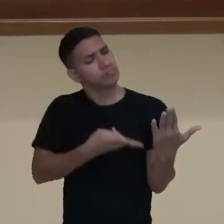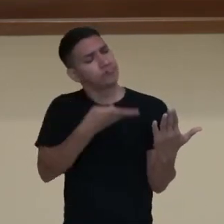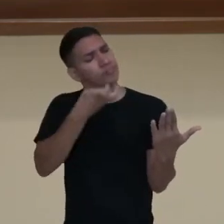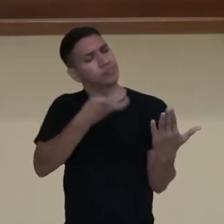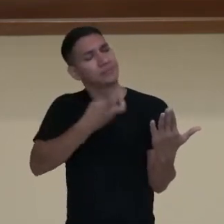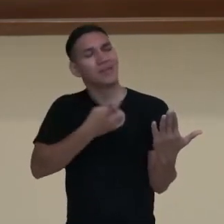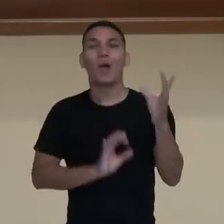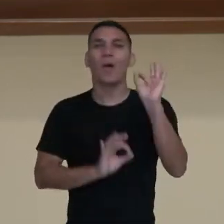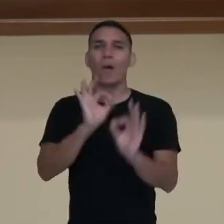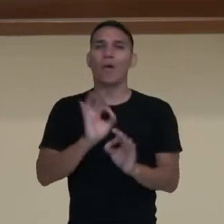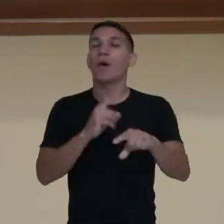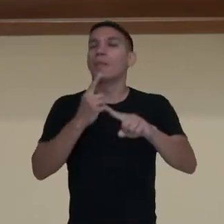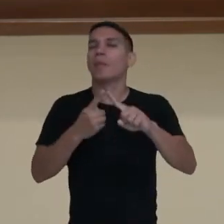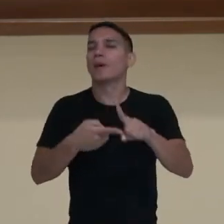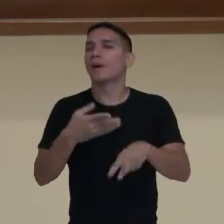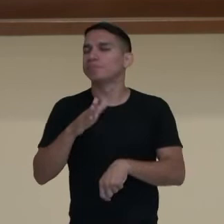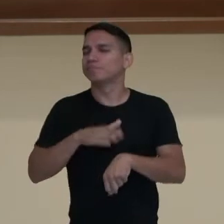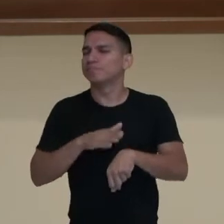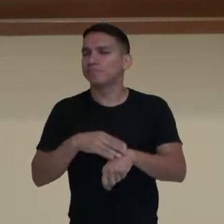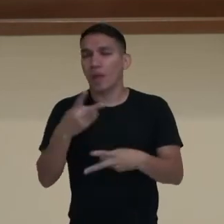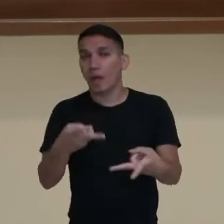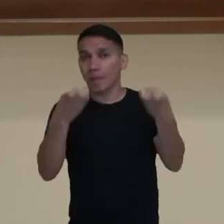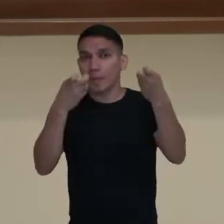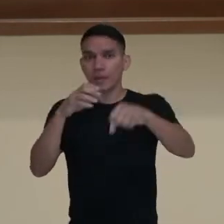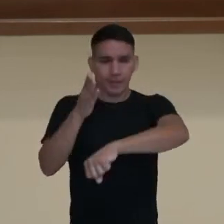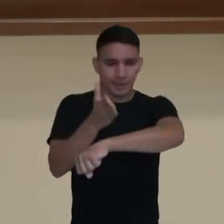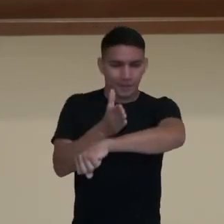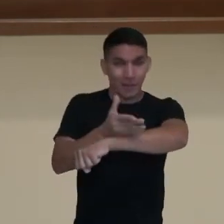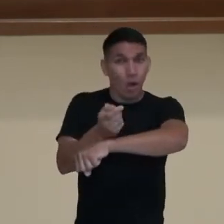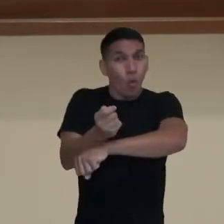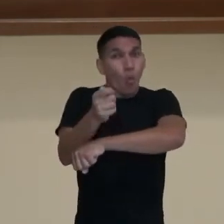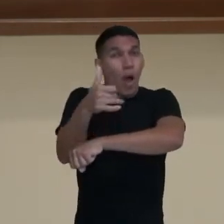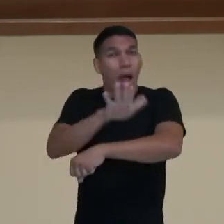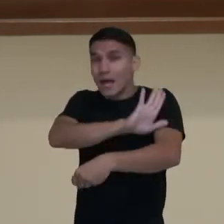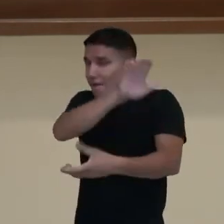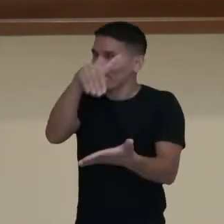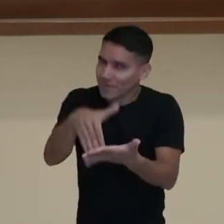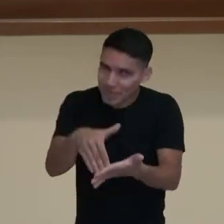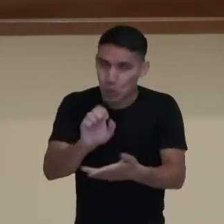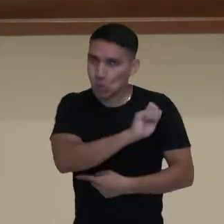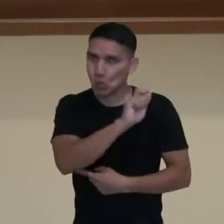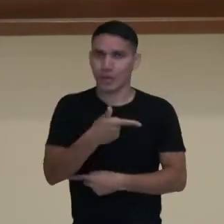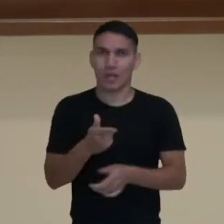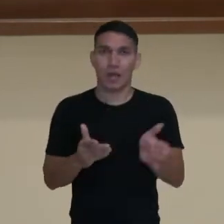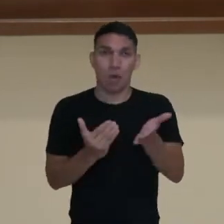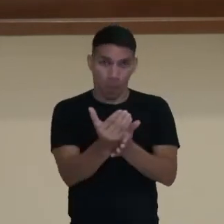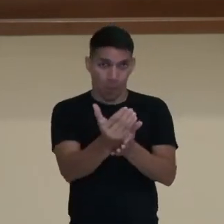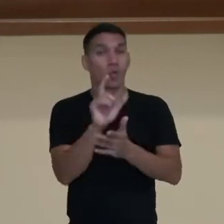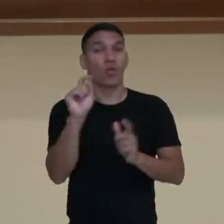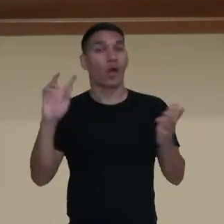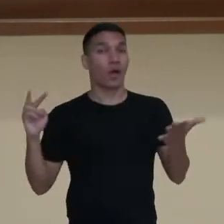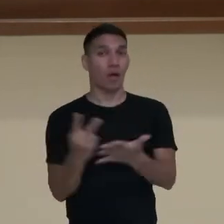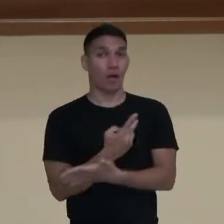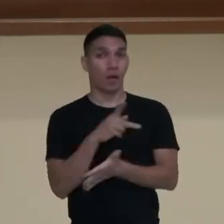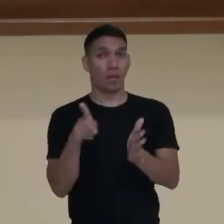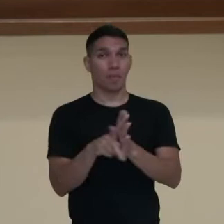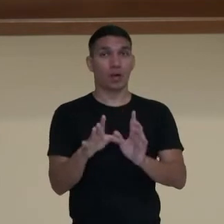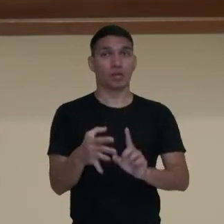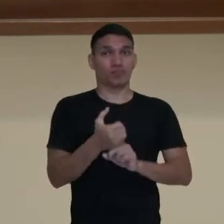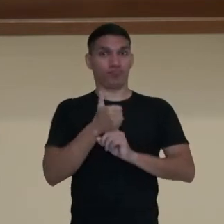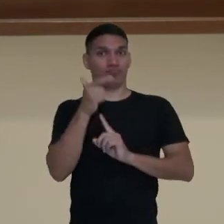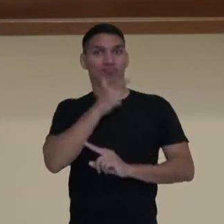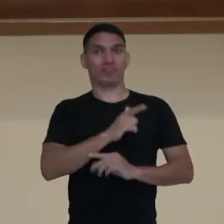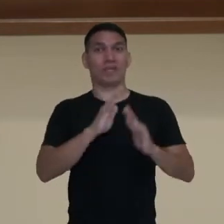veja, no momento que a Idade Medieval estava mais para acabando do que começando, né? O poder da Igreja Católica estava